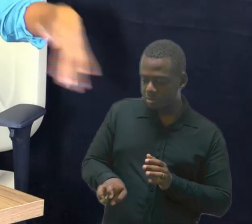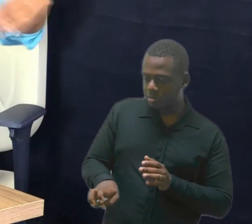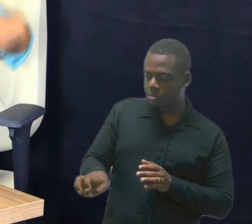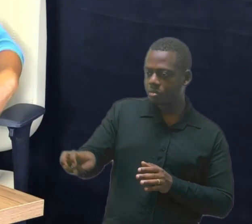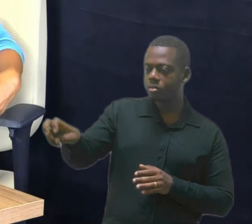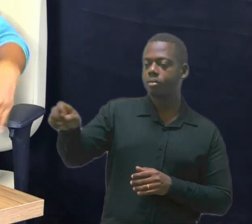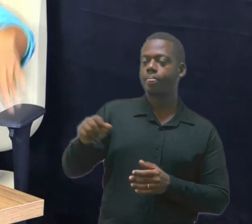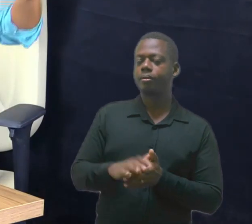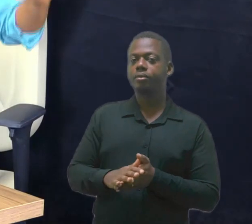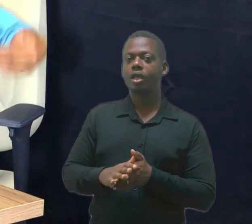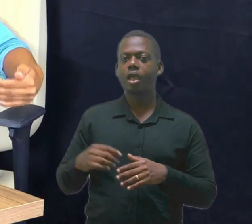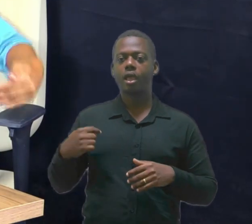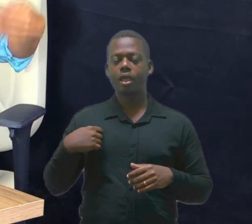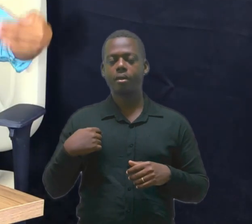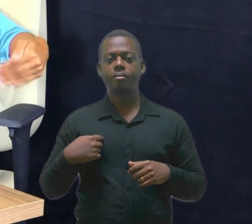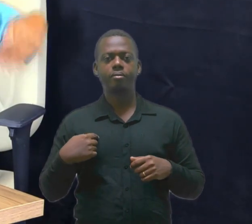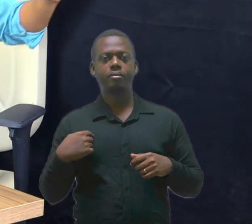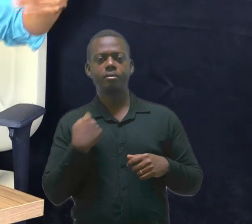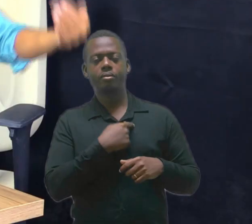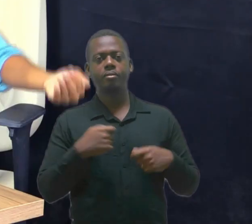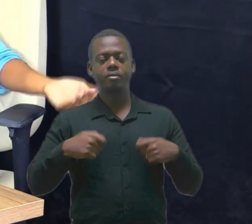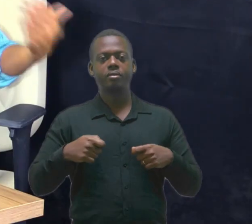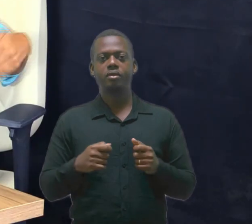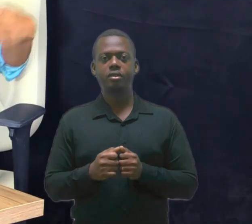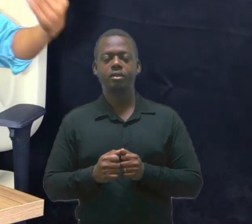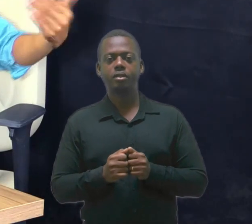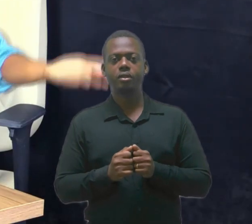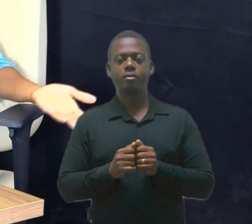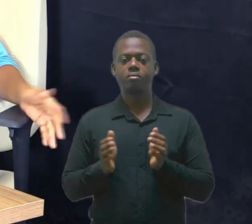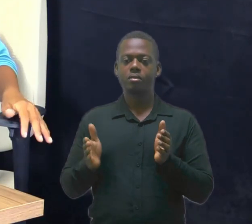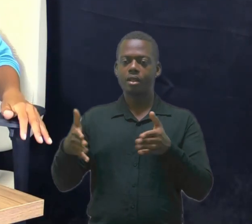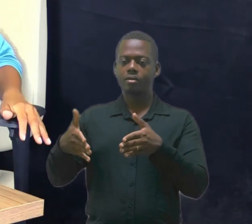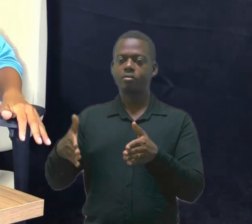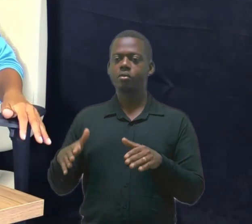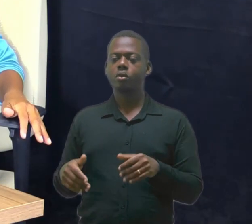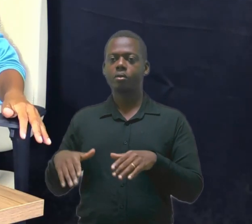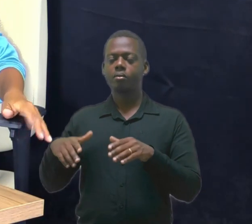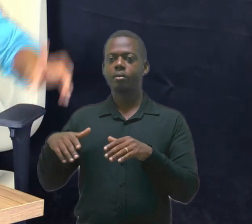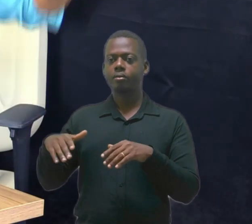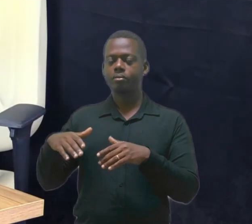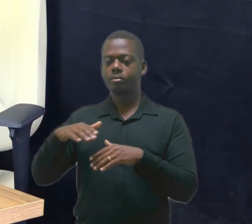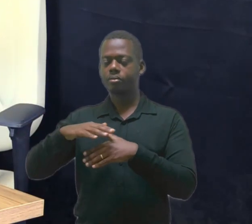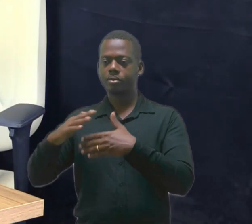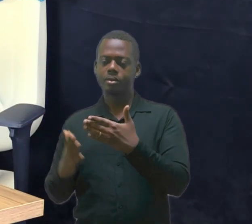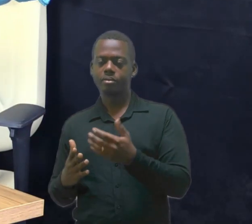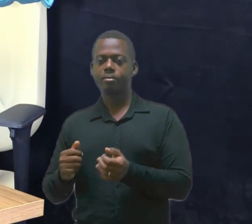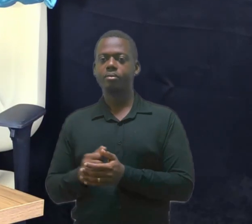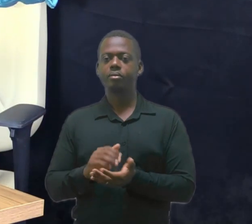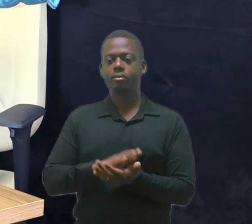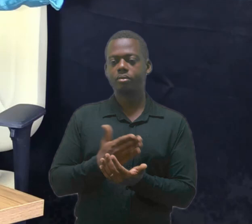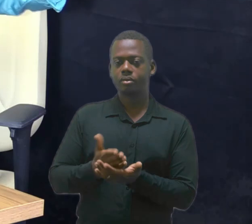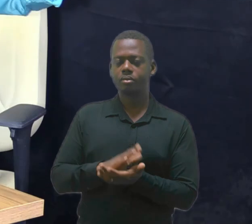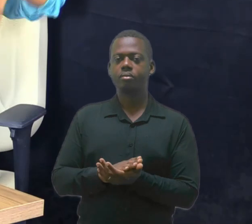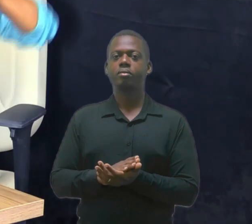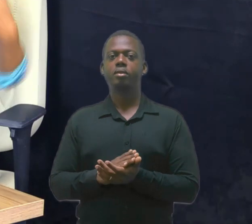usar. A mesma coisa. Nós precisamos de intérprete nas repartições, independente de ter surdo, não. O surdo, quando ele precisar, ele sabe que ali tem acessibilidade.